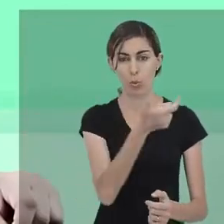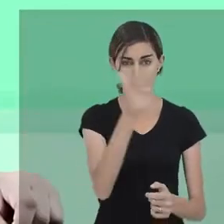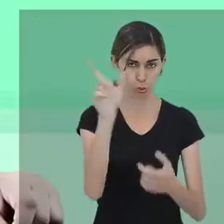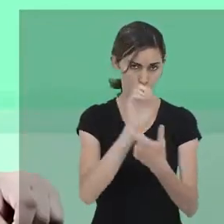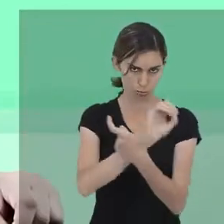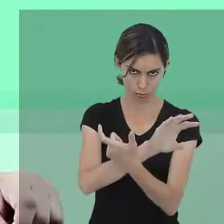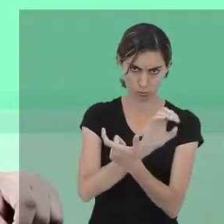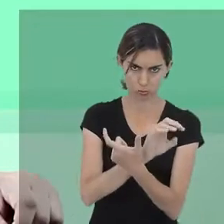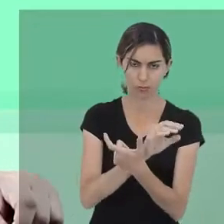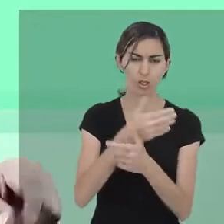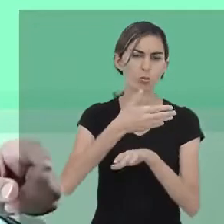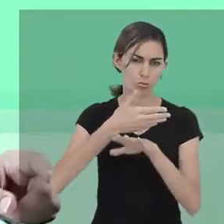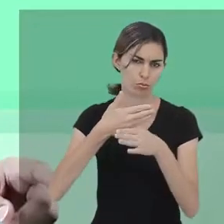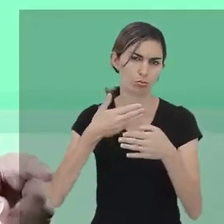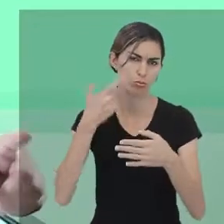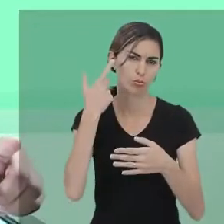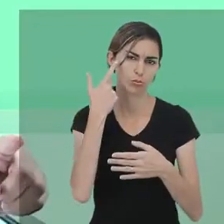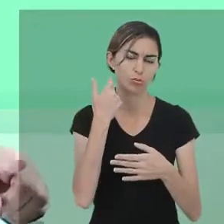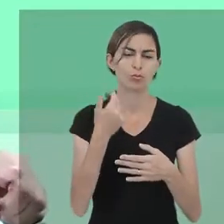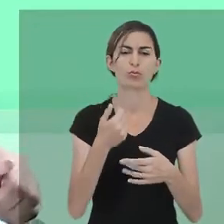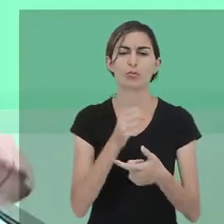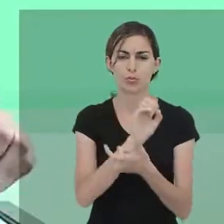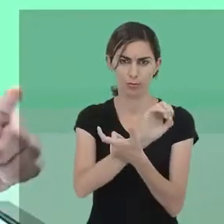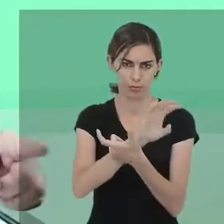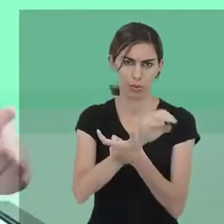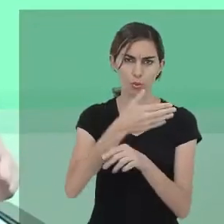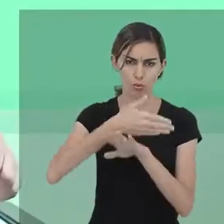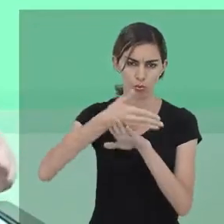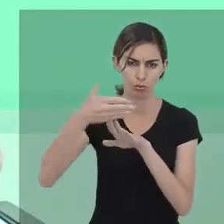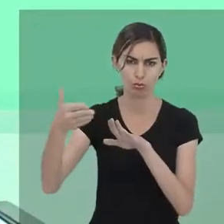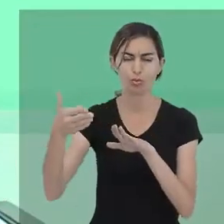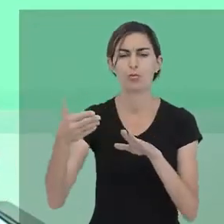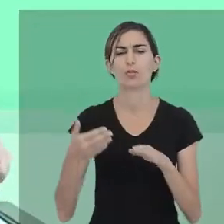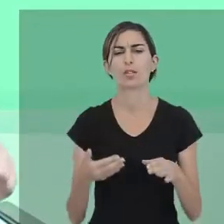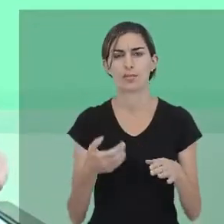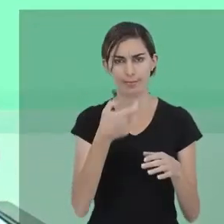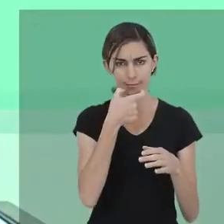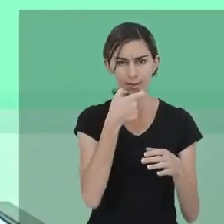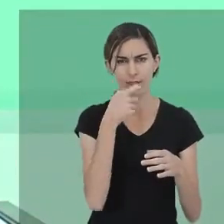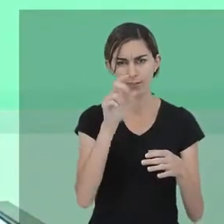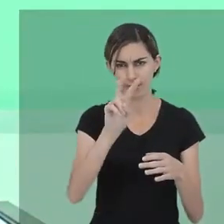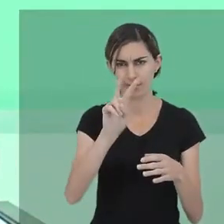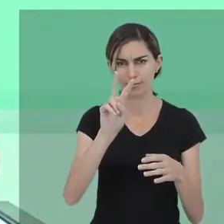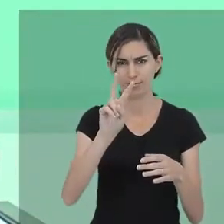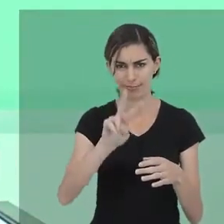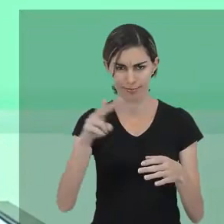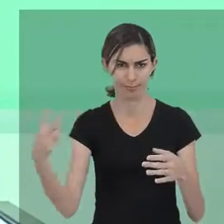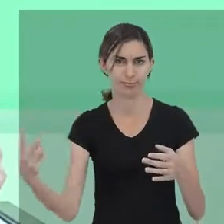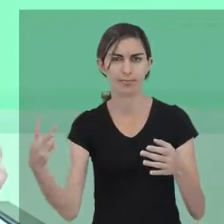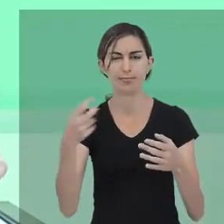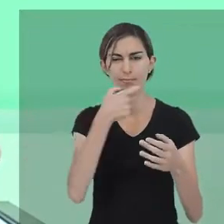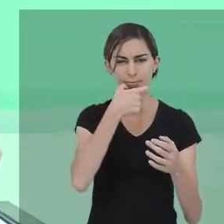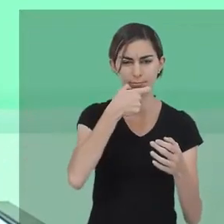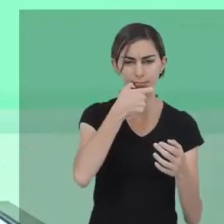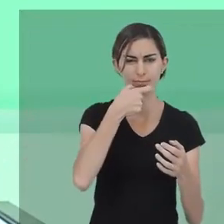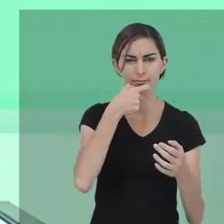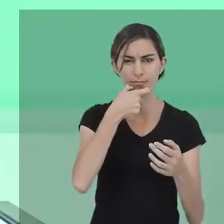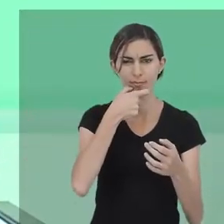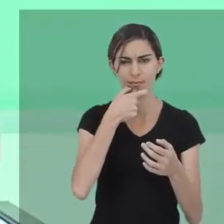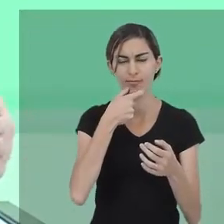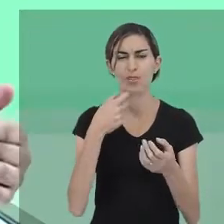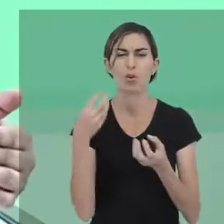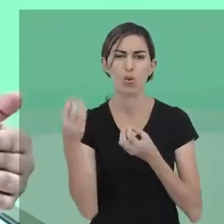sufixo, comumente. Olha aí. Comumente. Commonly. Comumente. Common. Comum.